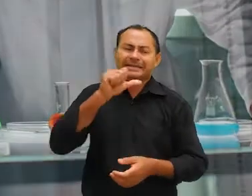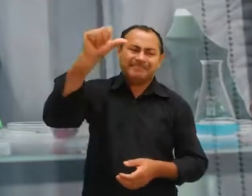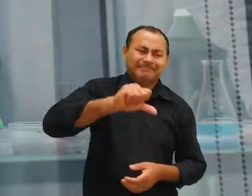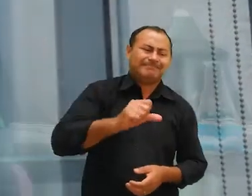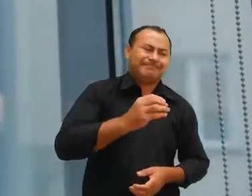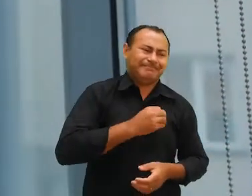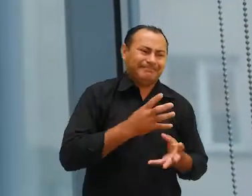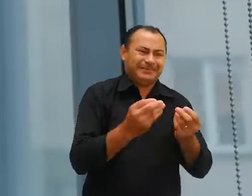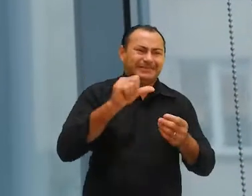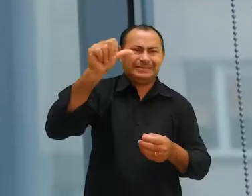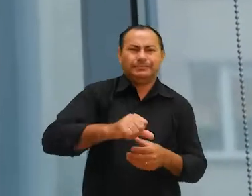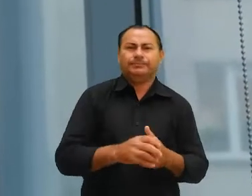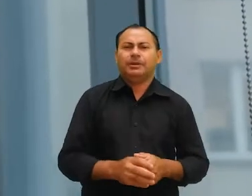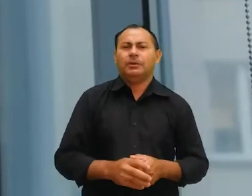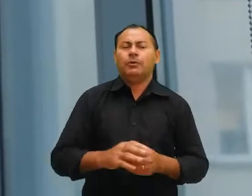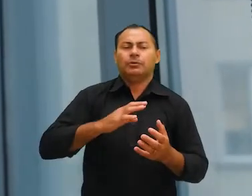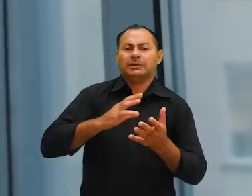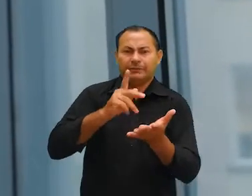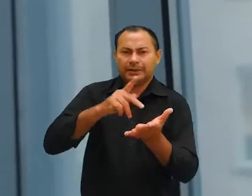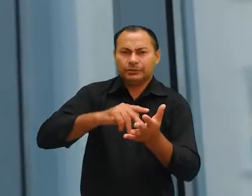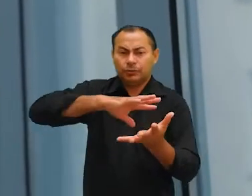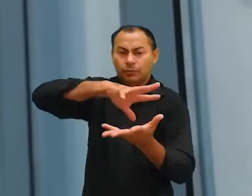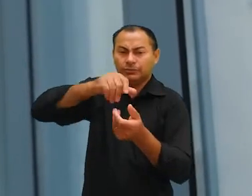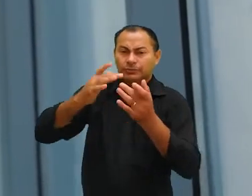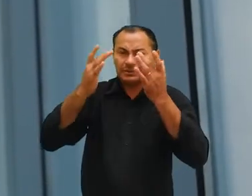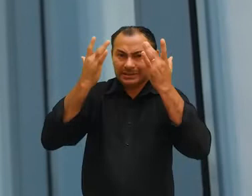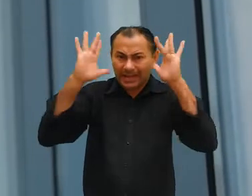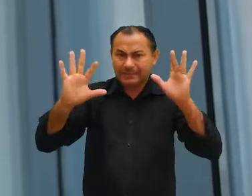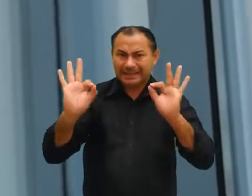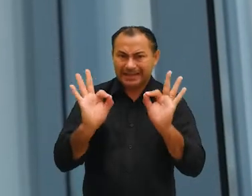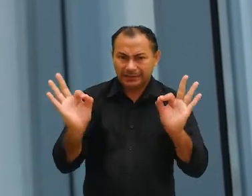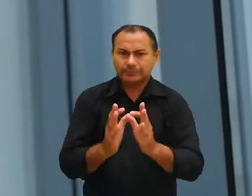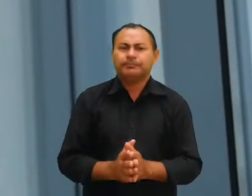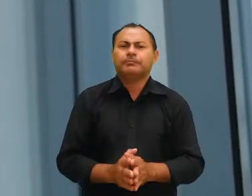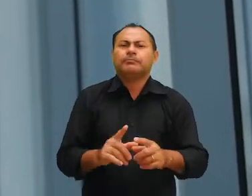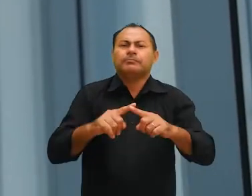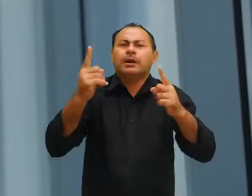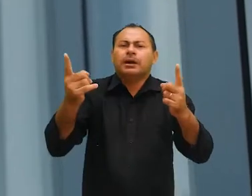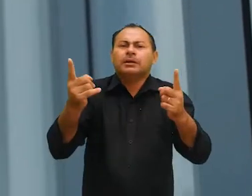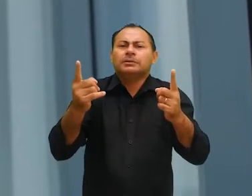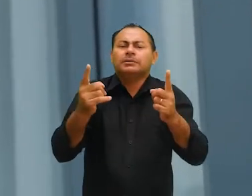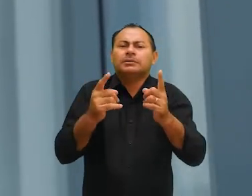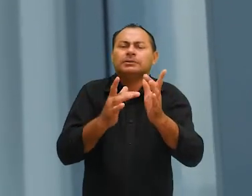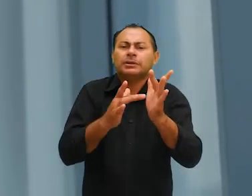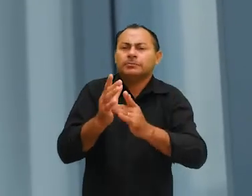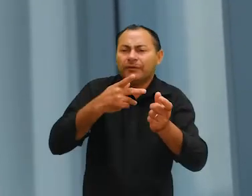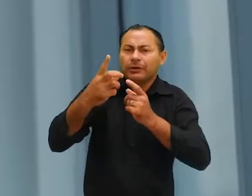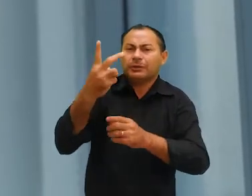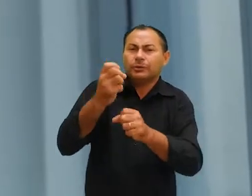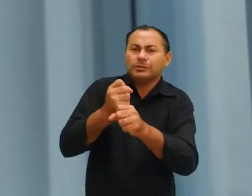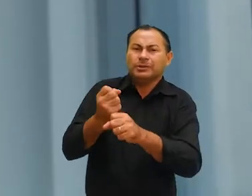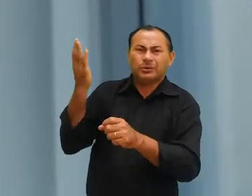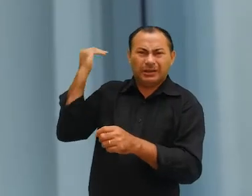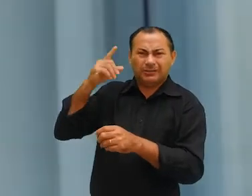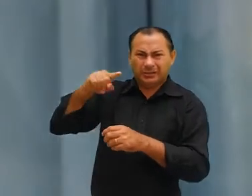em trevas Na verdade o mundo não sabe nada agora será que podemos dizer que o que Jesus falou há dois mil